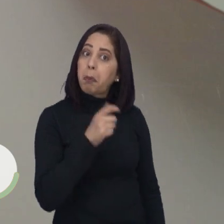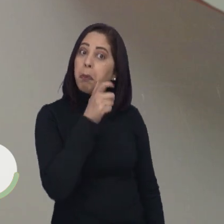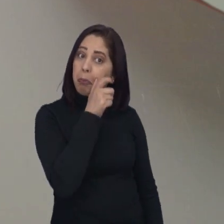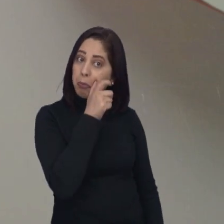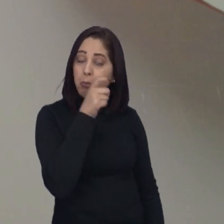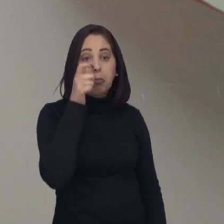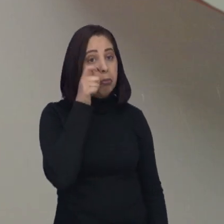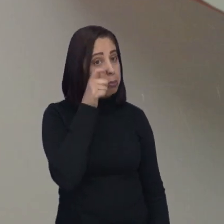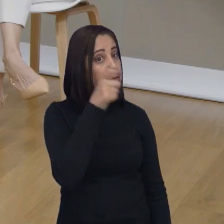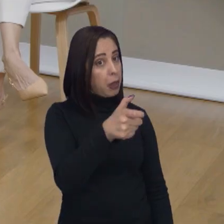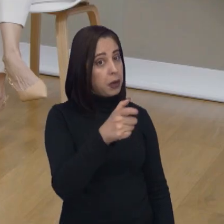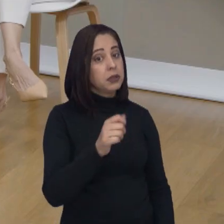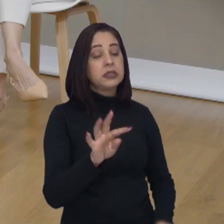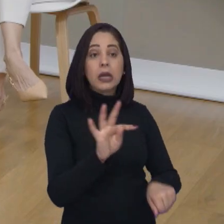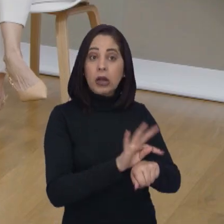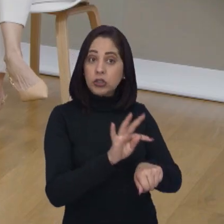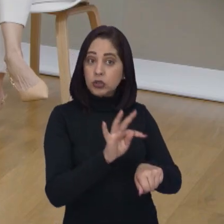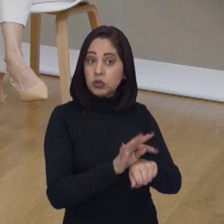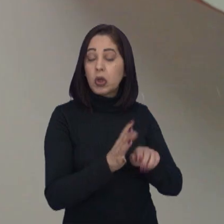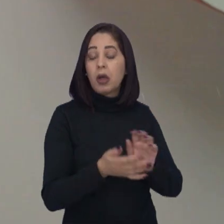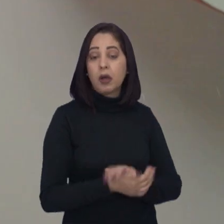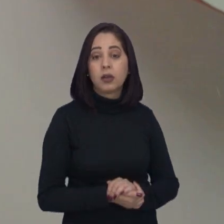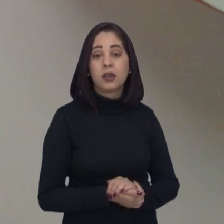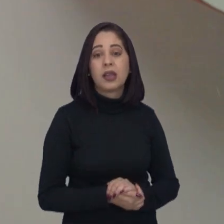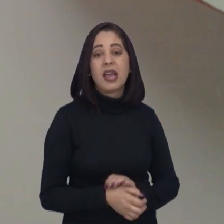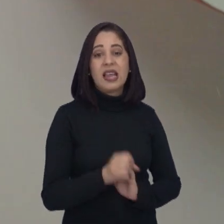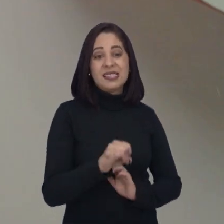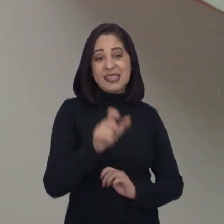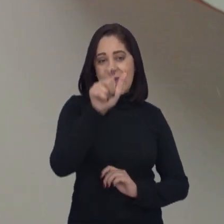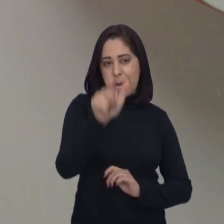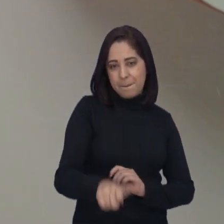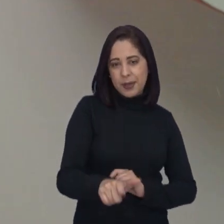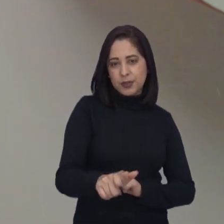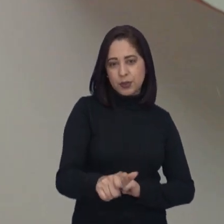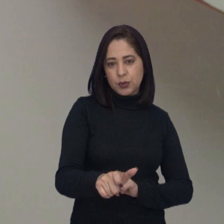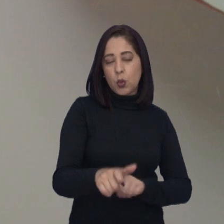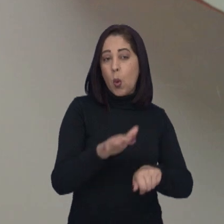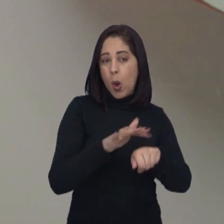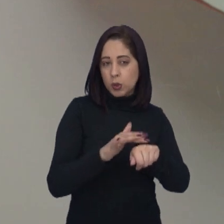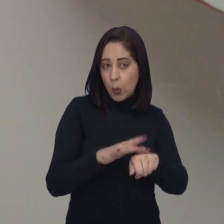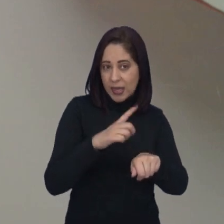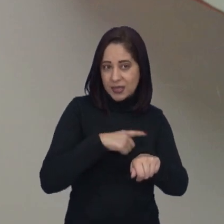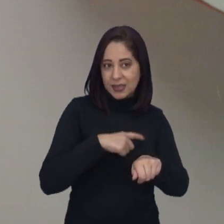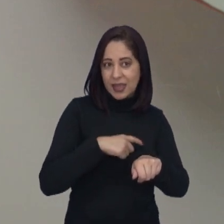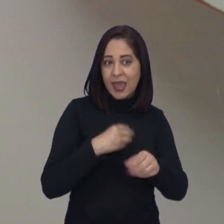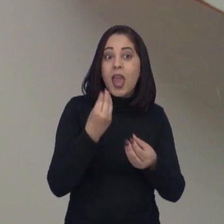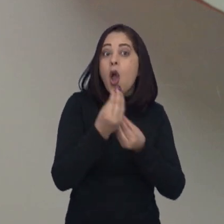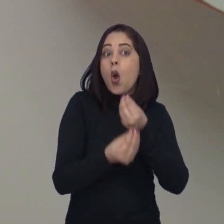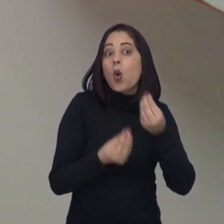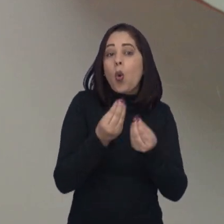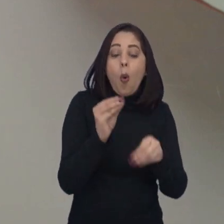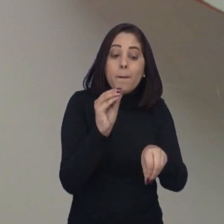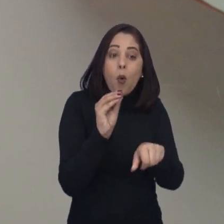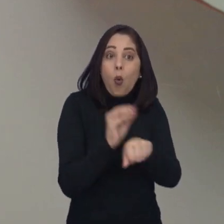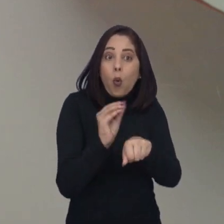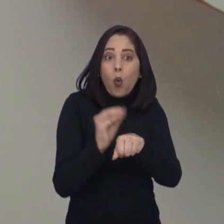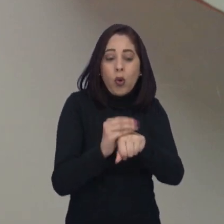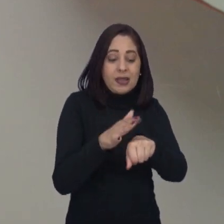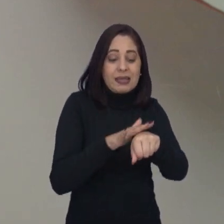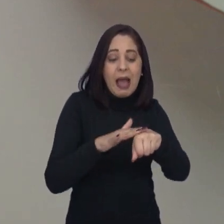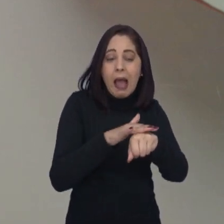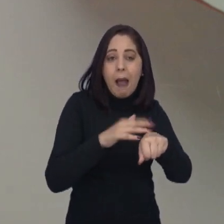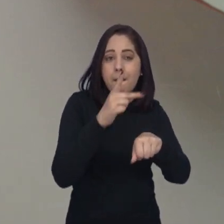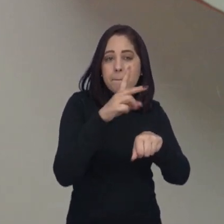interessante essa técnica. Sim. E a pessoa que tem o vitiligo, quais os cuidados que ela deve ter com a pele? Principalmente com tratamentos